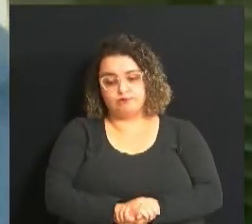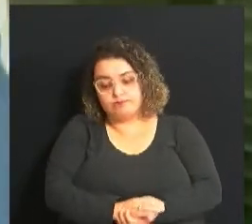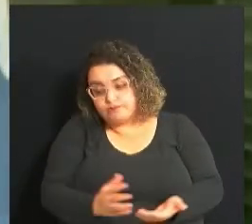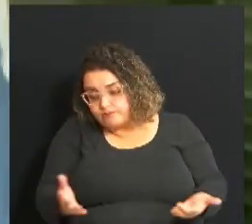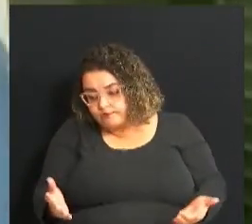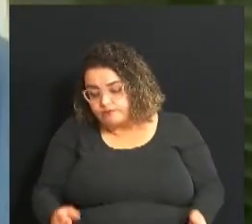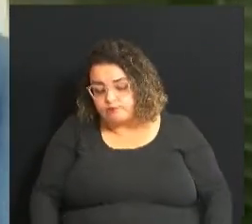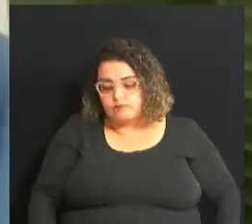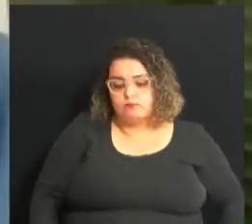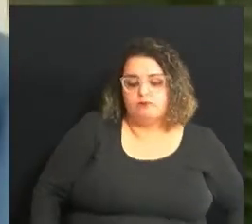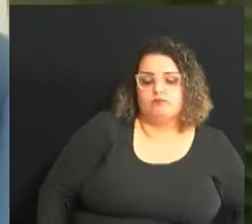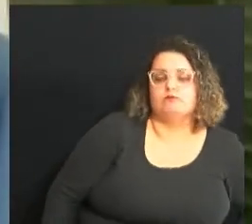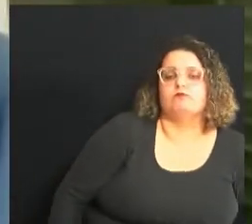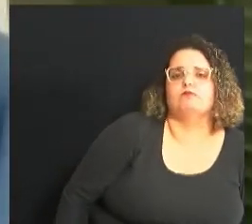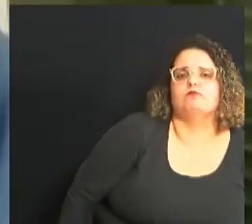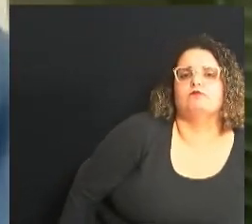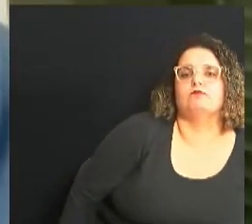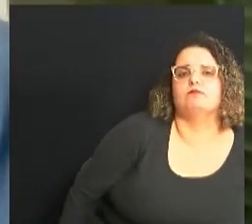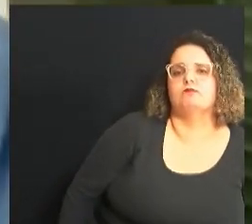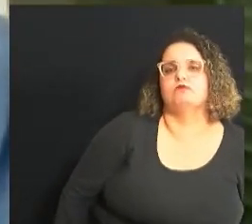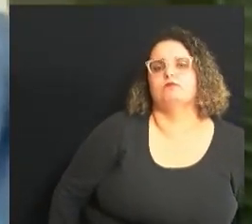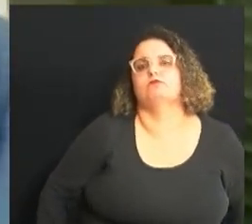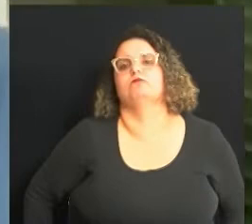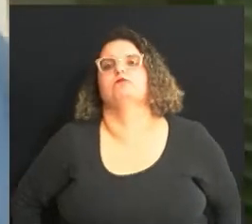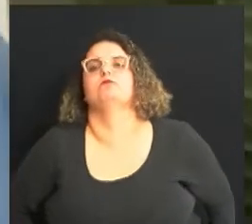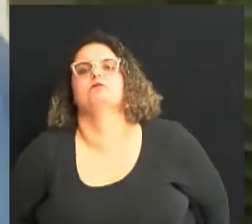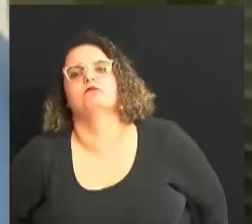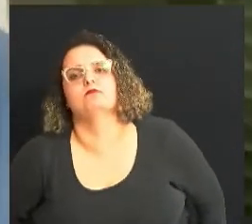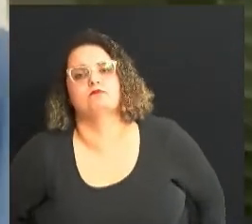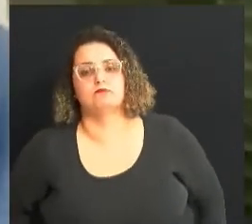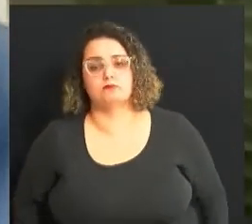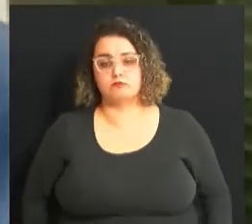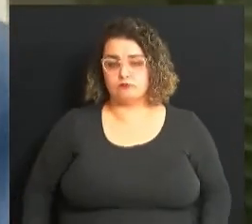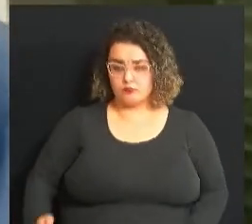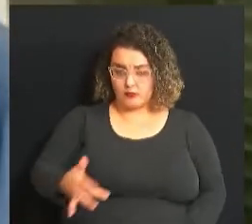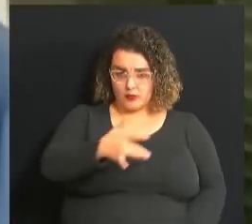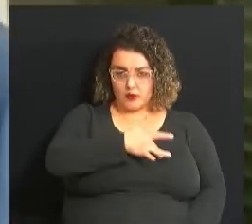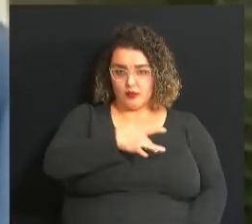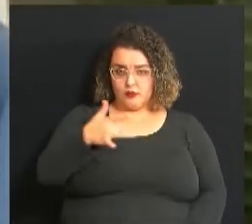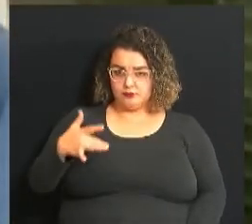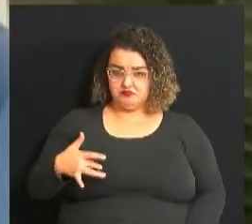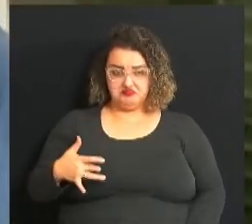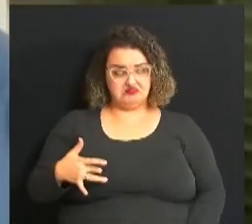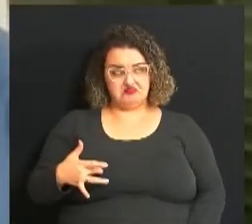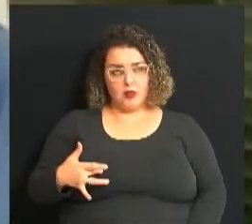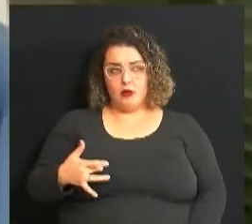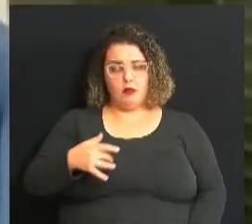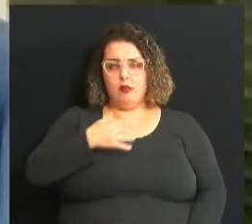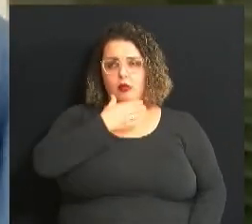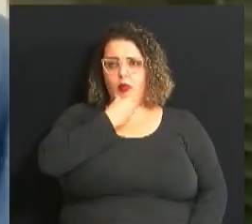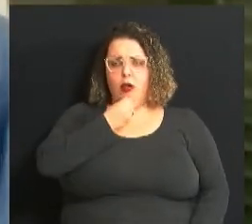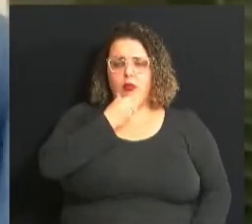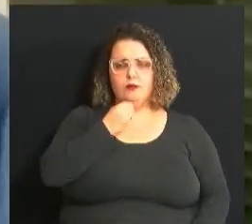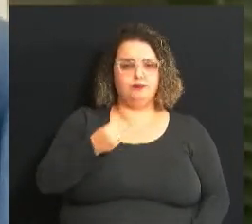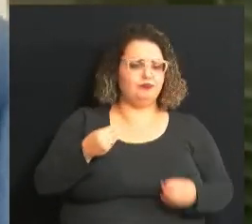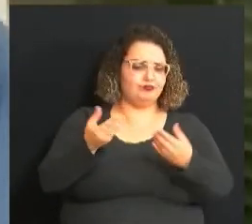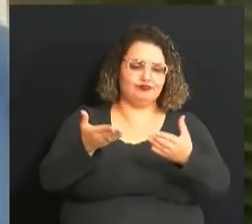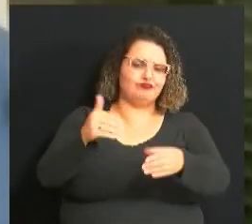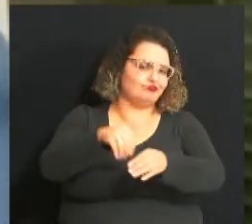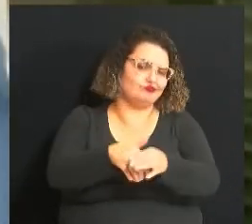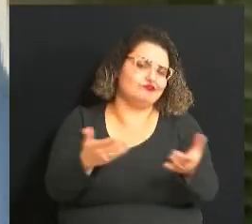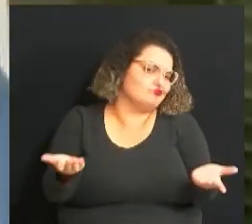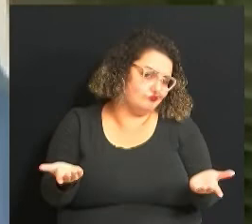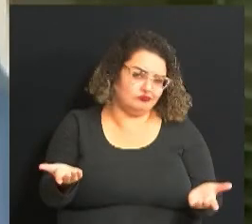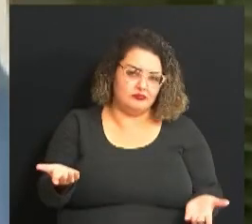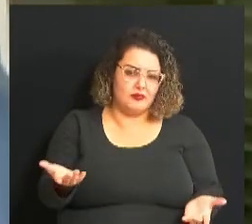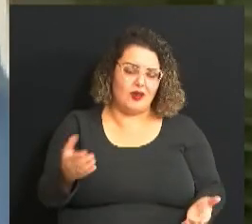a saúde do homem, quem se interessa por isso, ela não dá voto. vamos falar o português, claro, isso não é uma coisa que